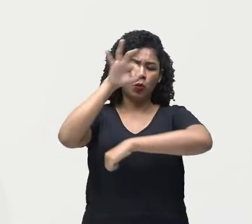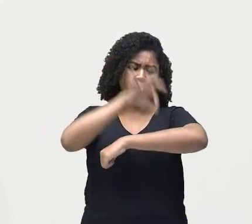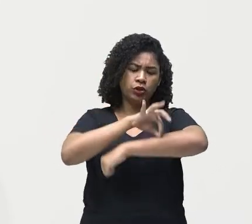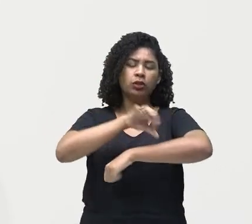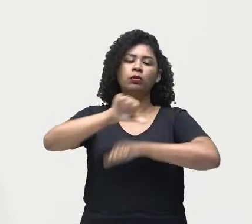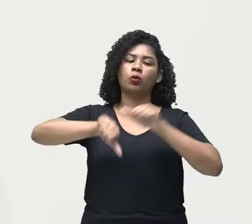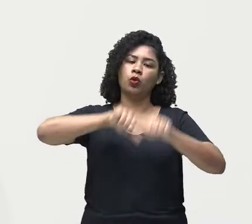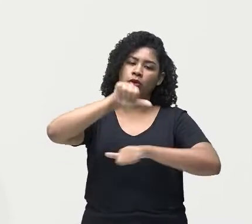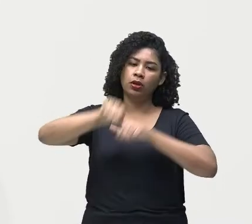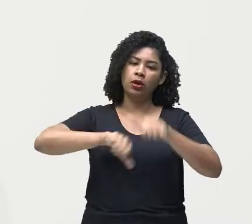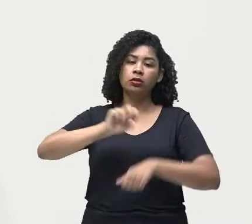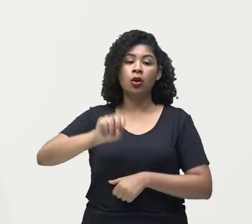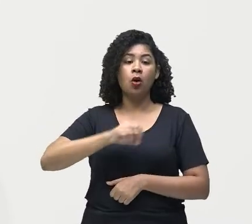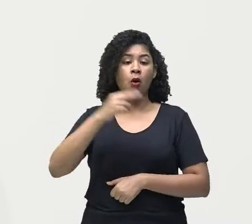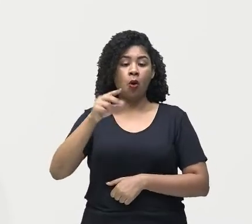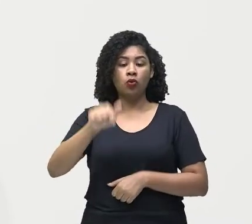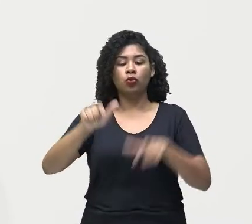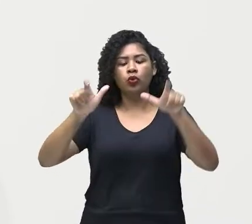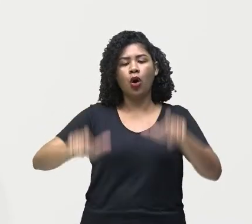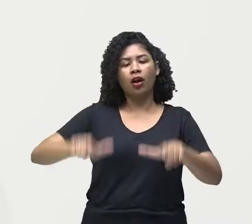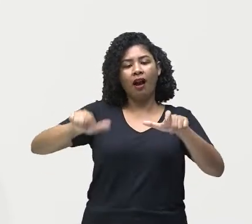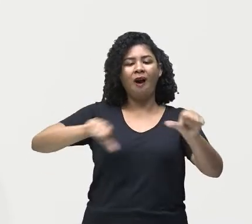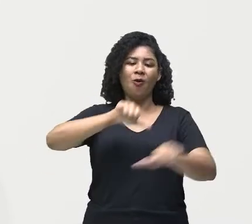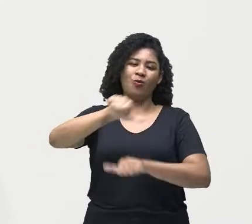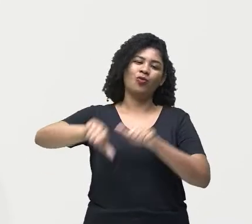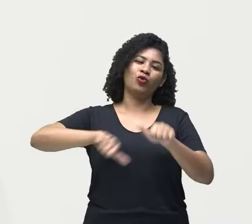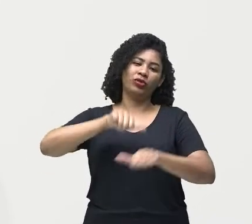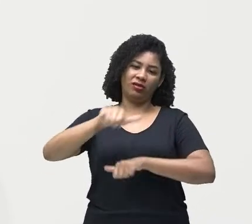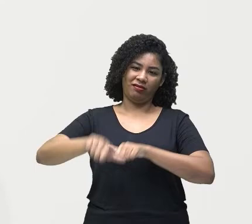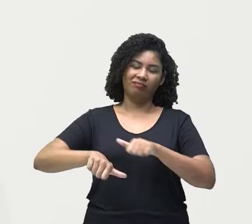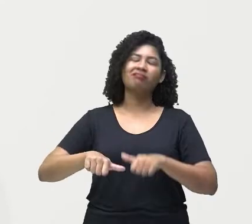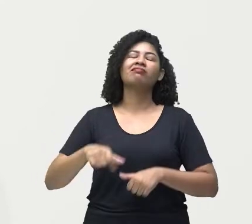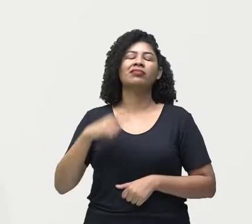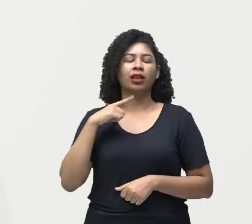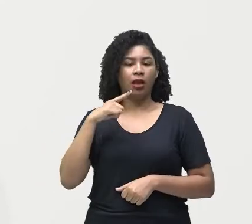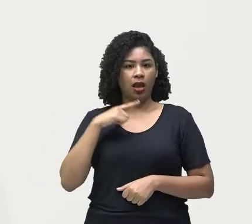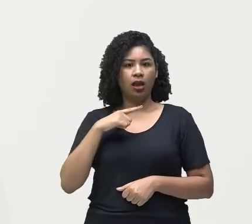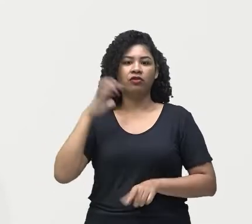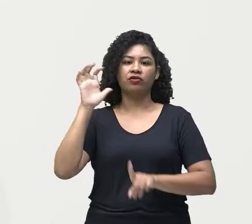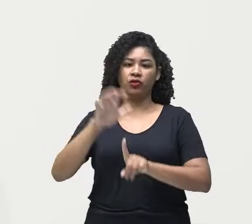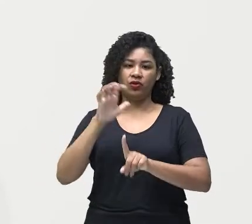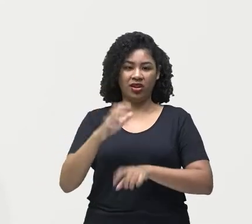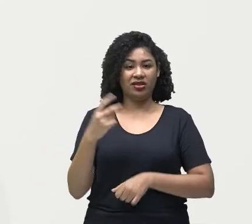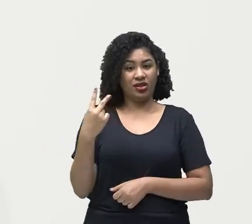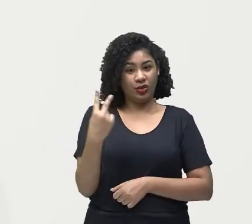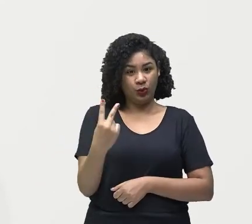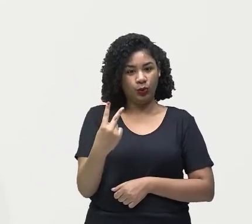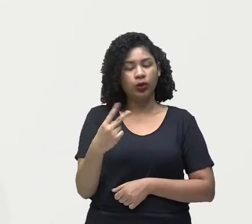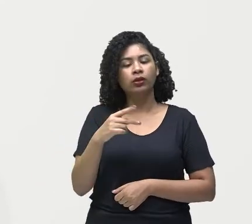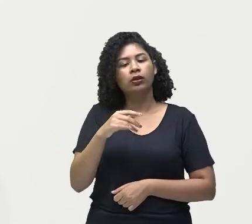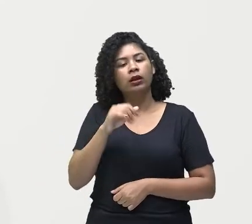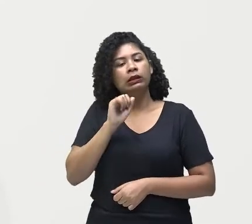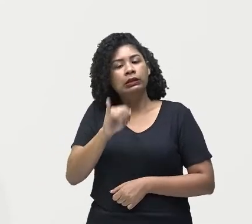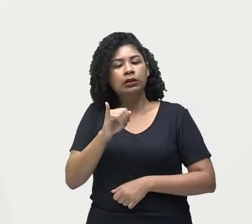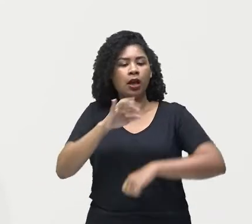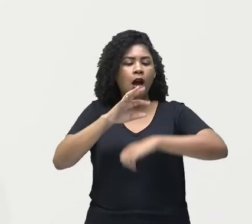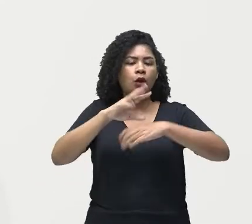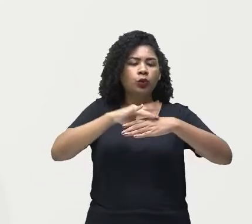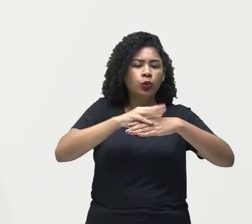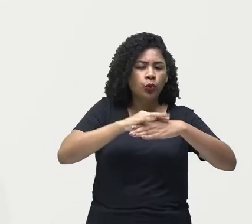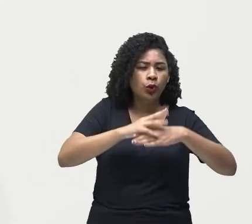até transformações no ambiente. Reparem só, e essa mudança de uma doença